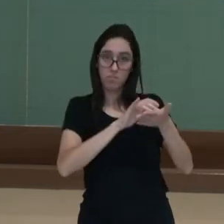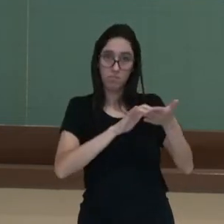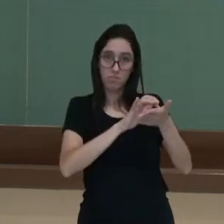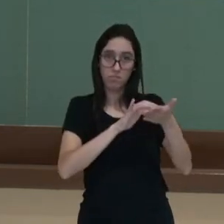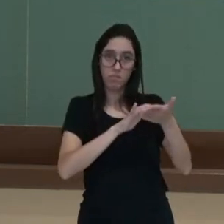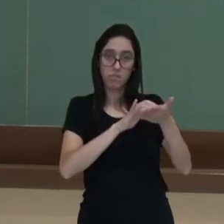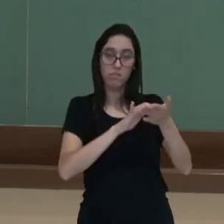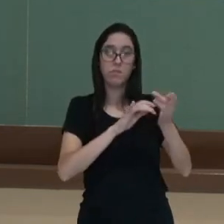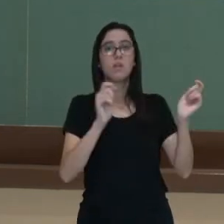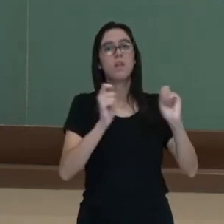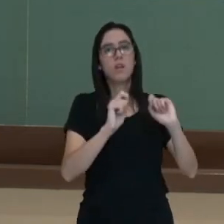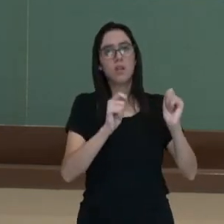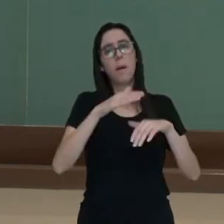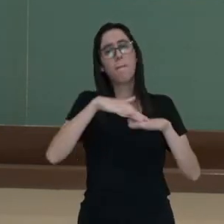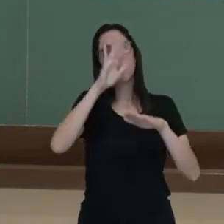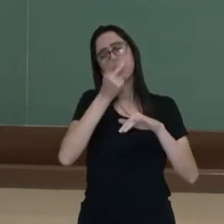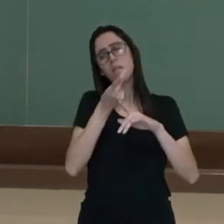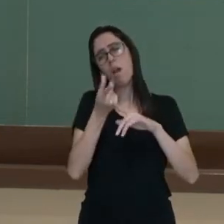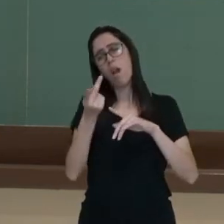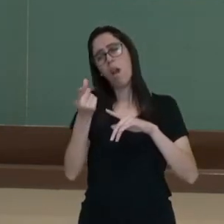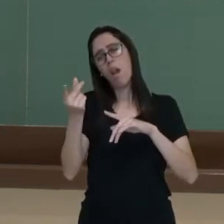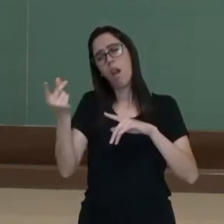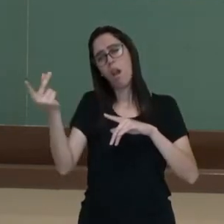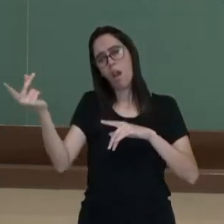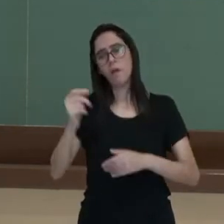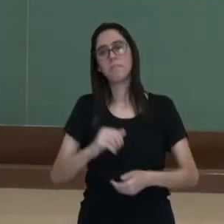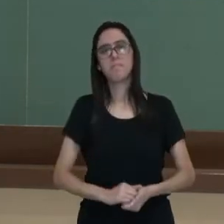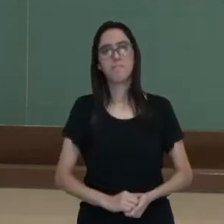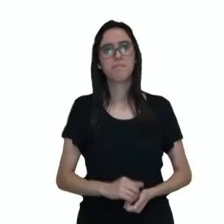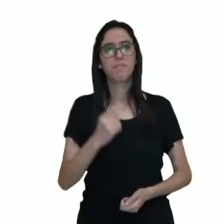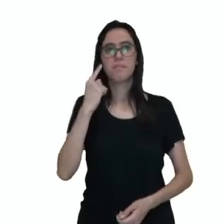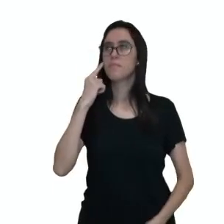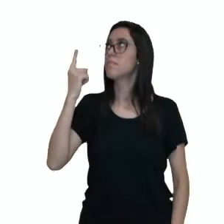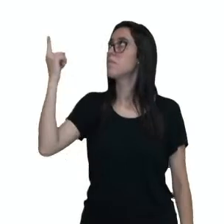mais casas decimais, ó. Aqui acrescentei mais uma, ó,